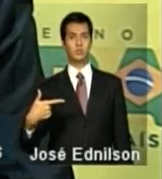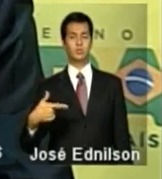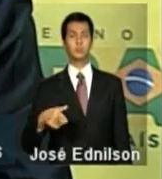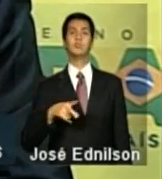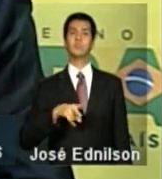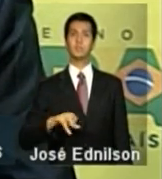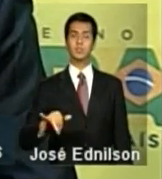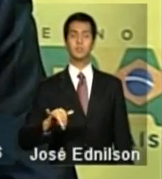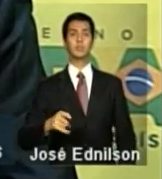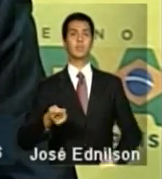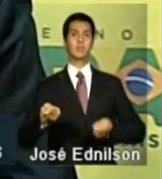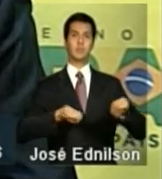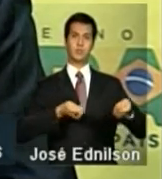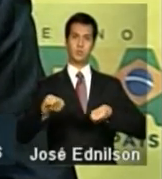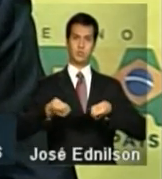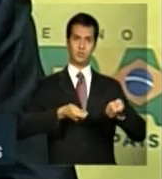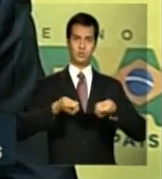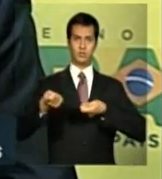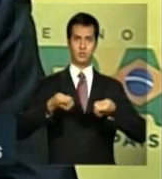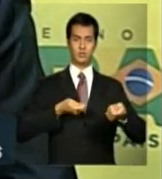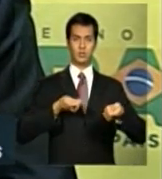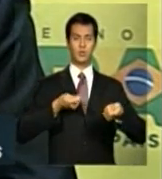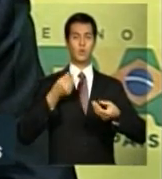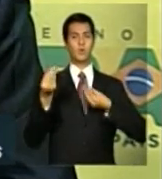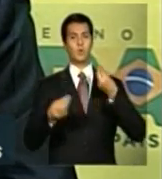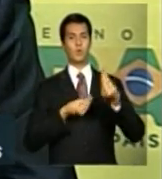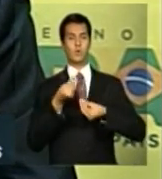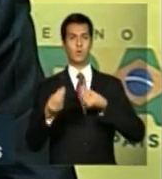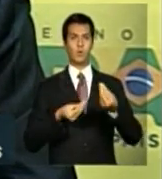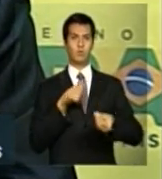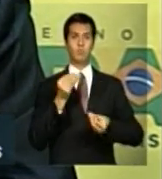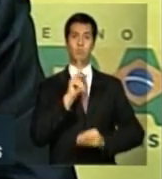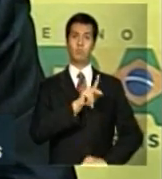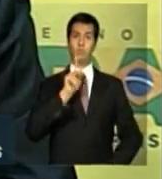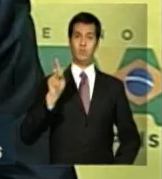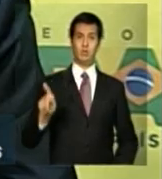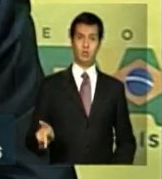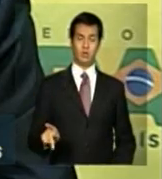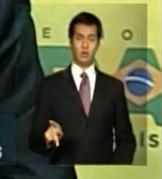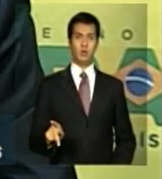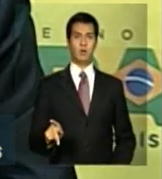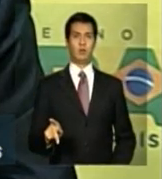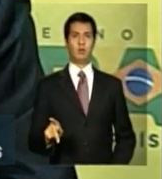uma negociação sobre a carreira docente,